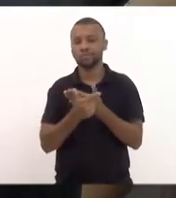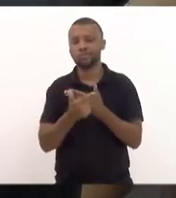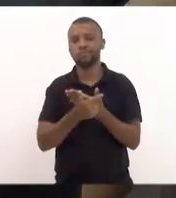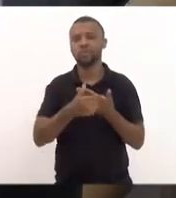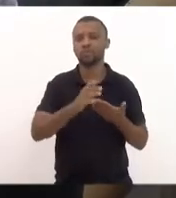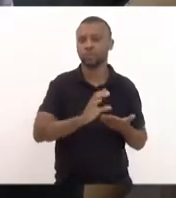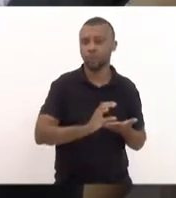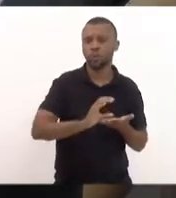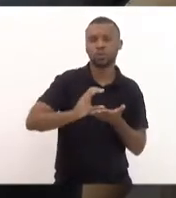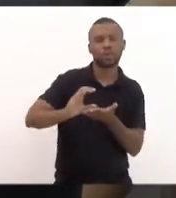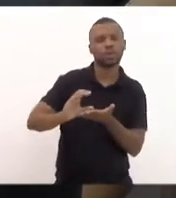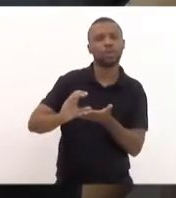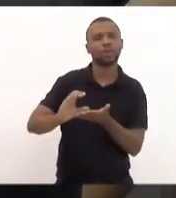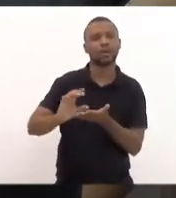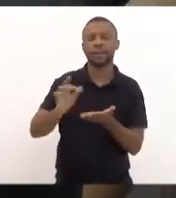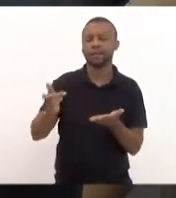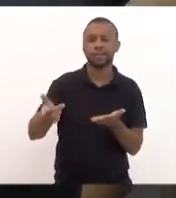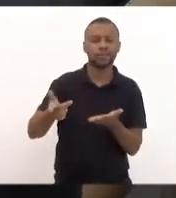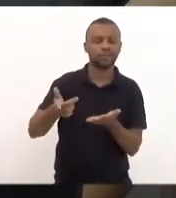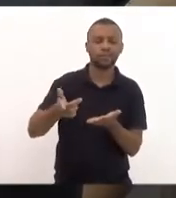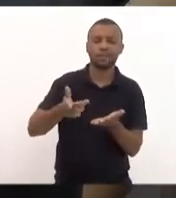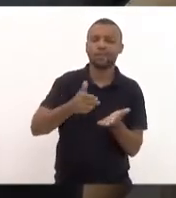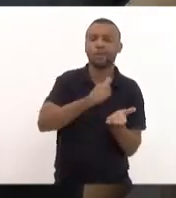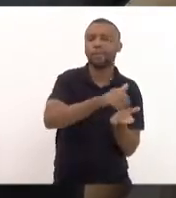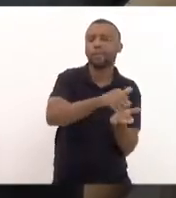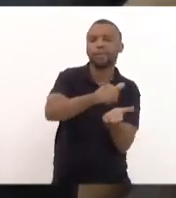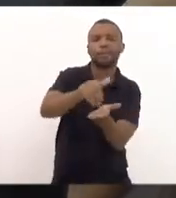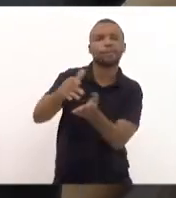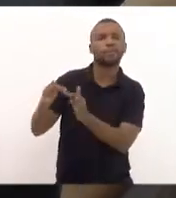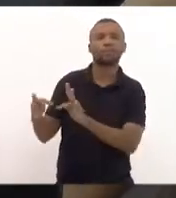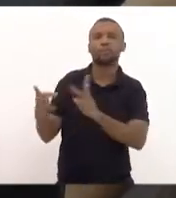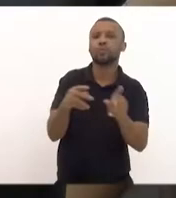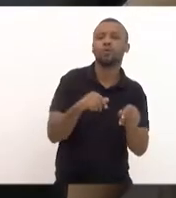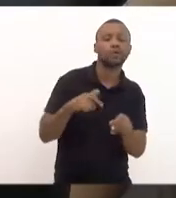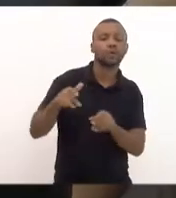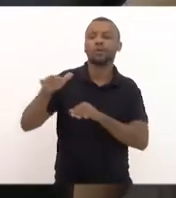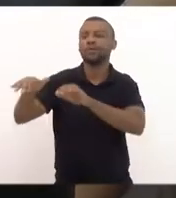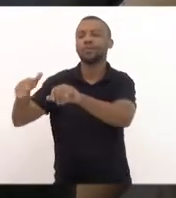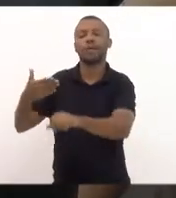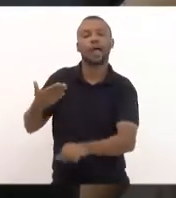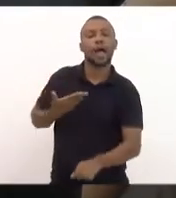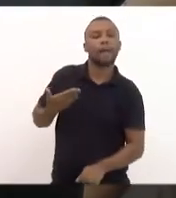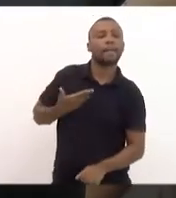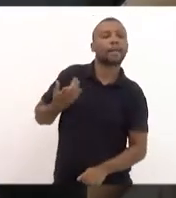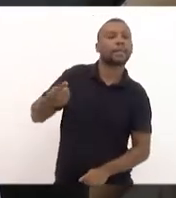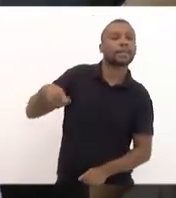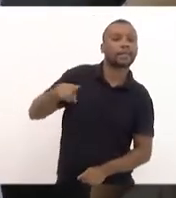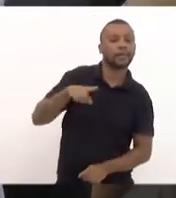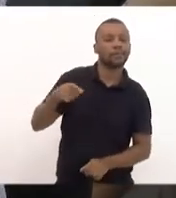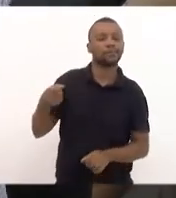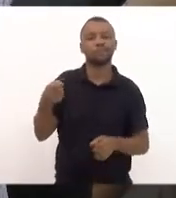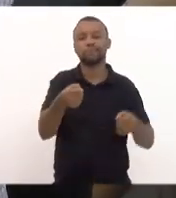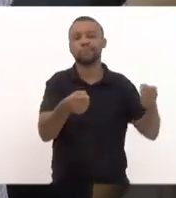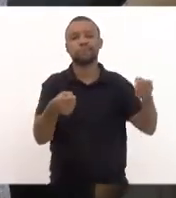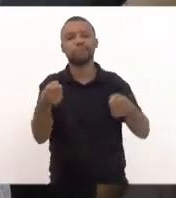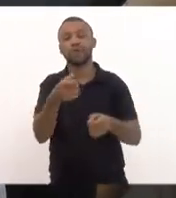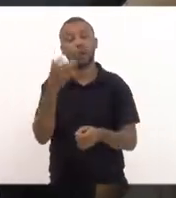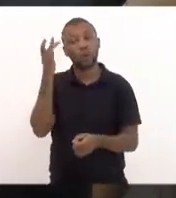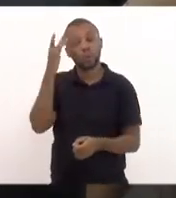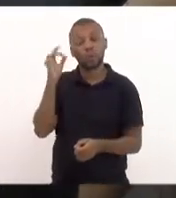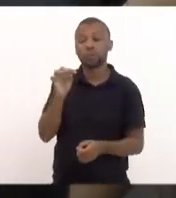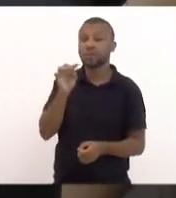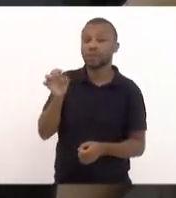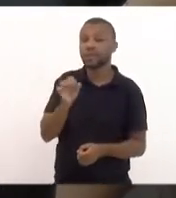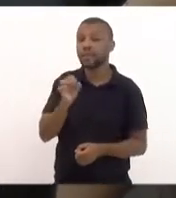aí, pegou e tirou todo mundo, né? E botou só a gente ali, amiga dele, né? E eu nem sei se o Cláudio Castro já reuniu